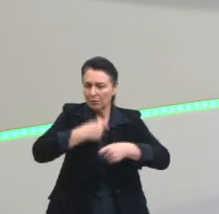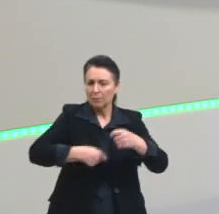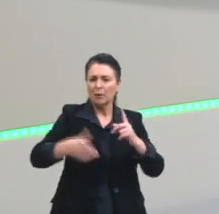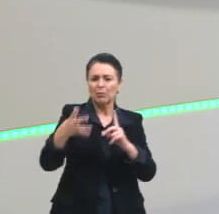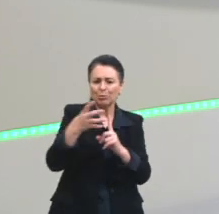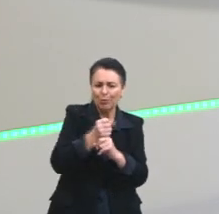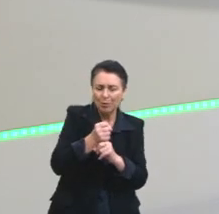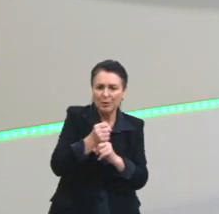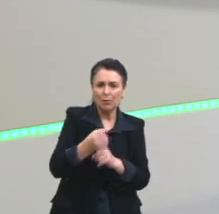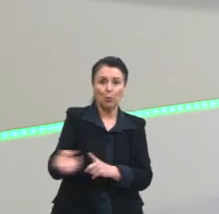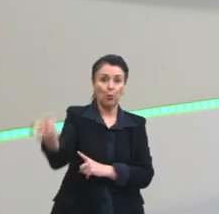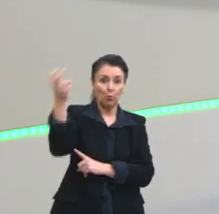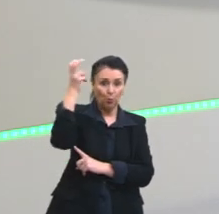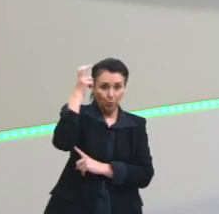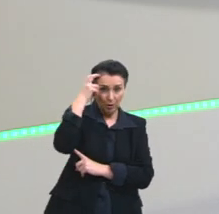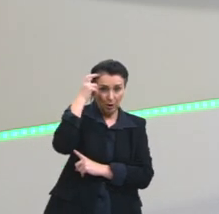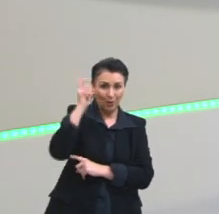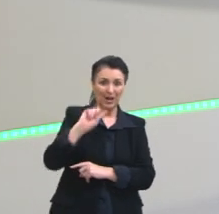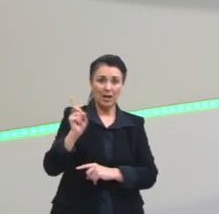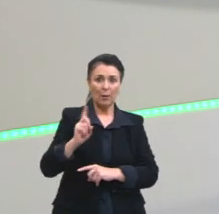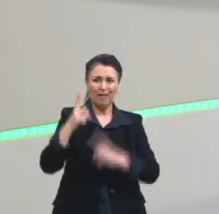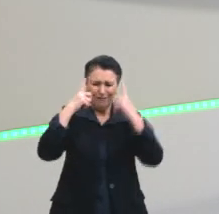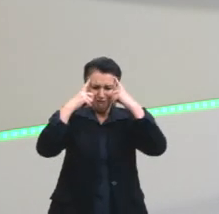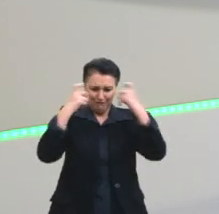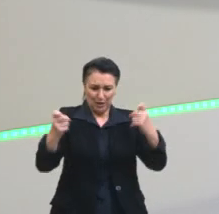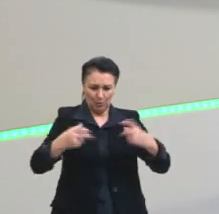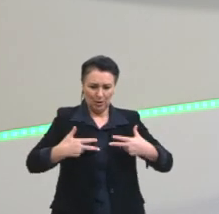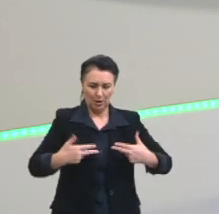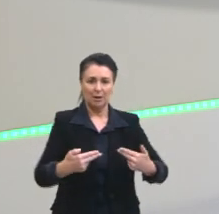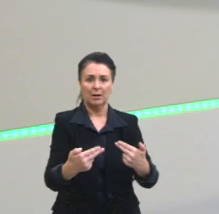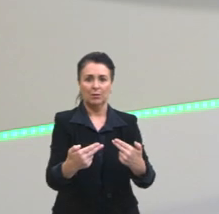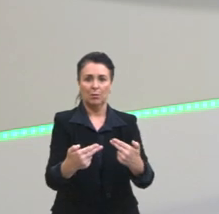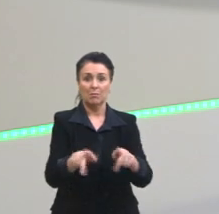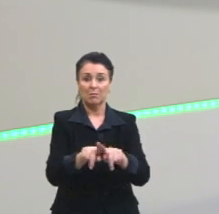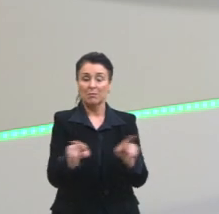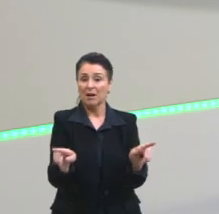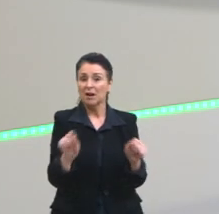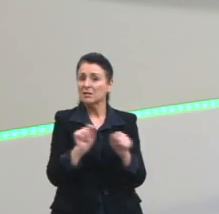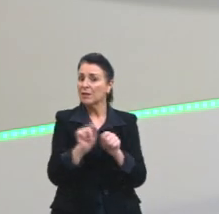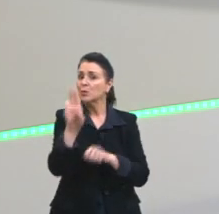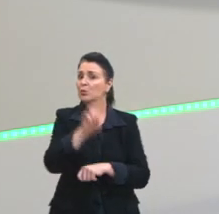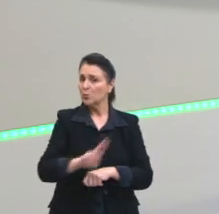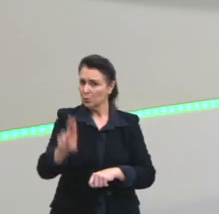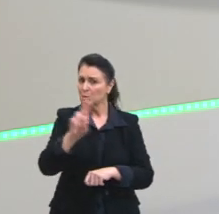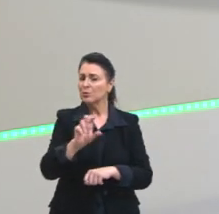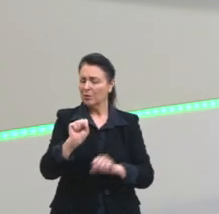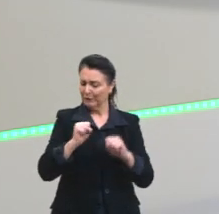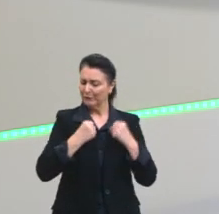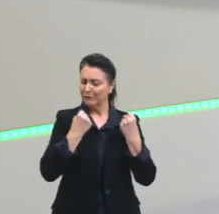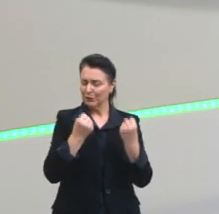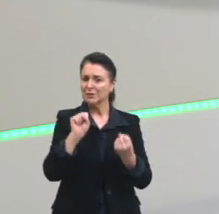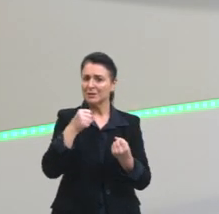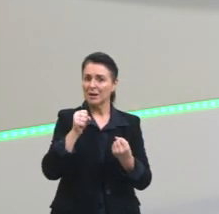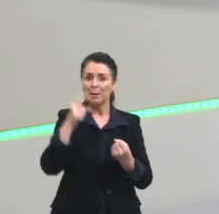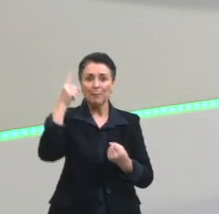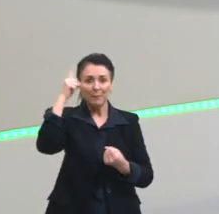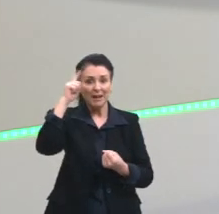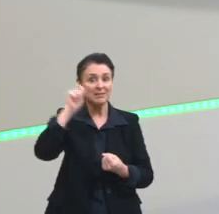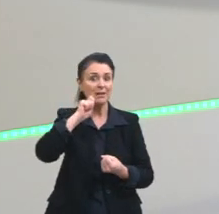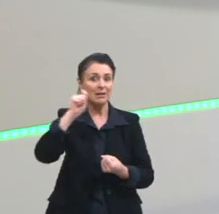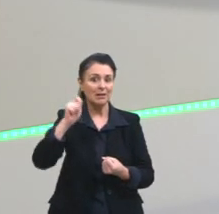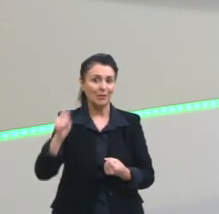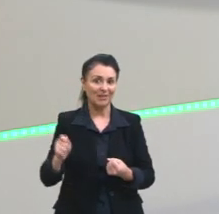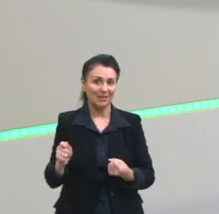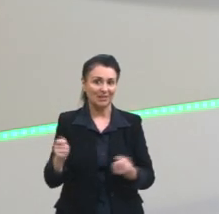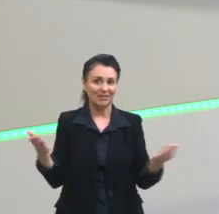na que não se dá tanto pela Via violenta Mas também se faz os da força atualmente né a gente pode pensar na guerra da Ucrânia